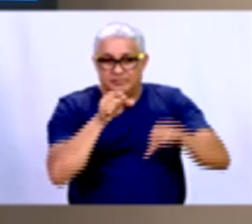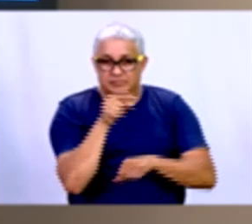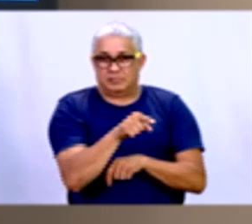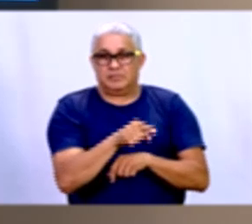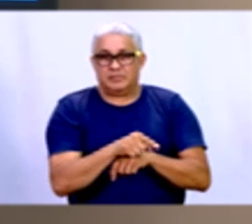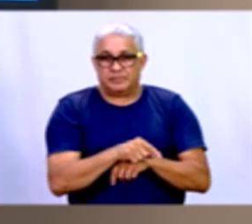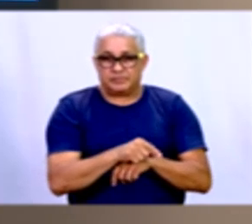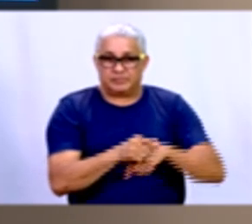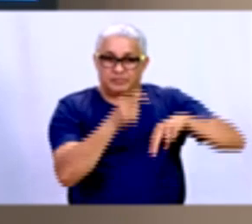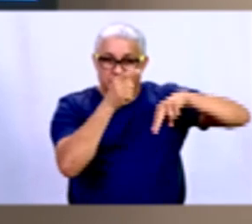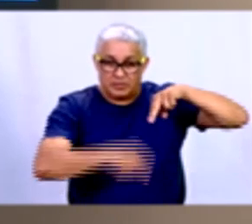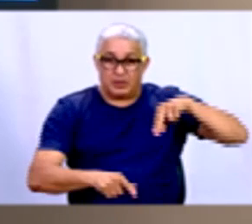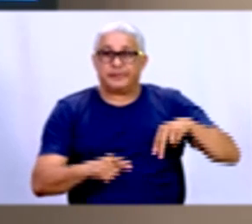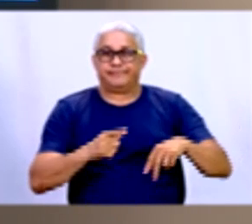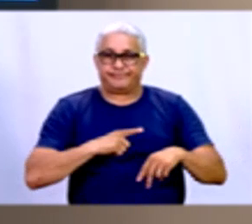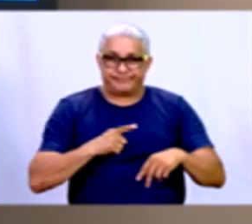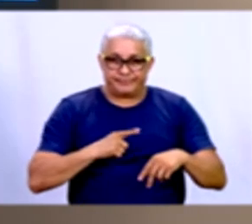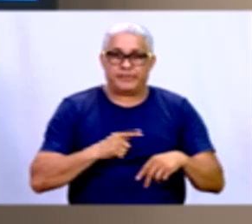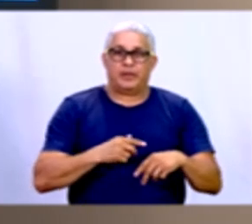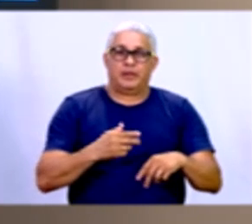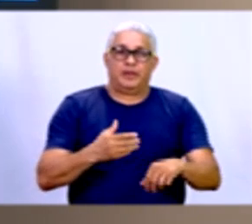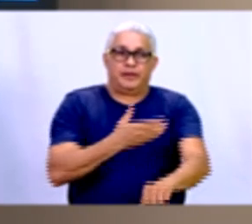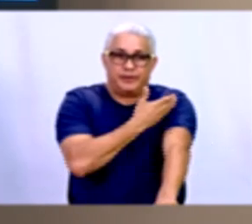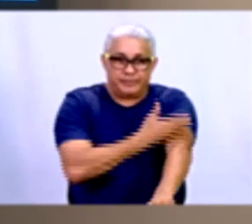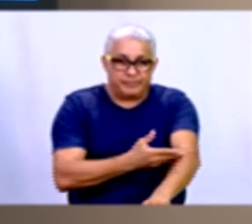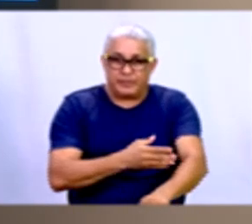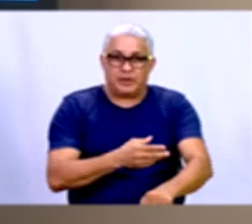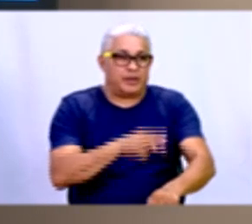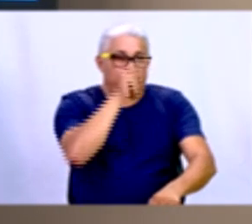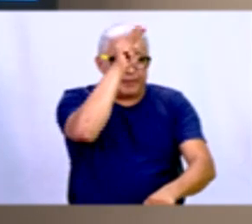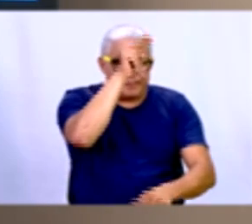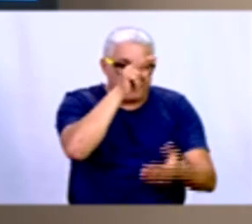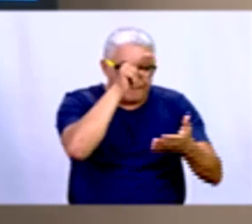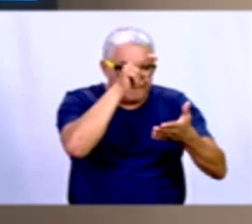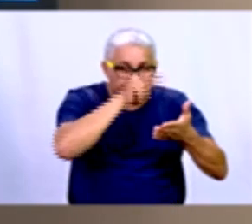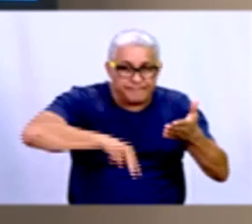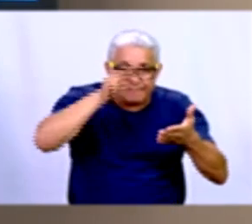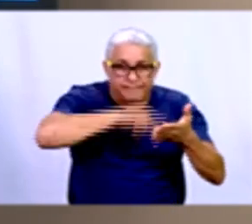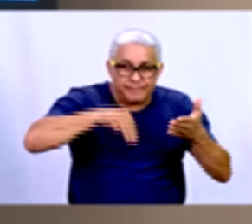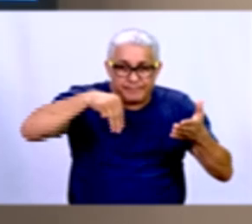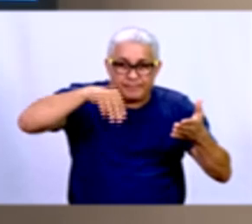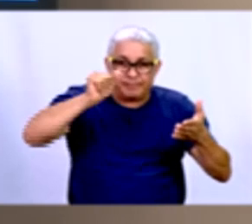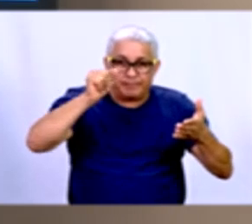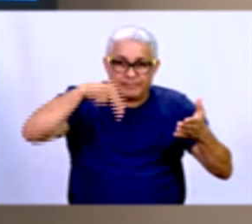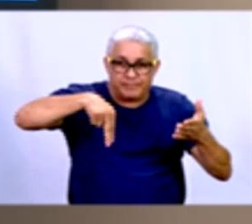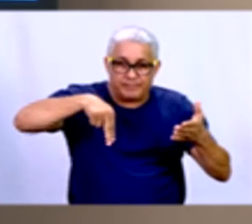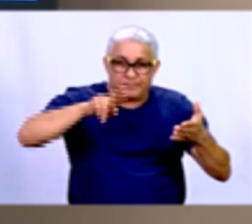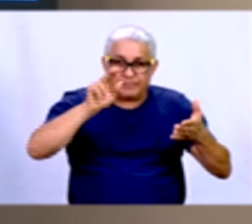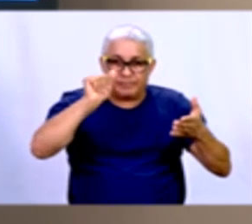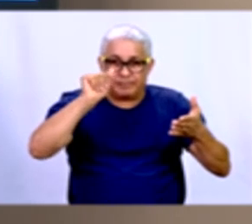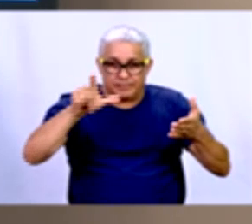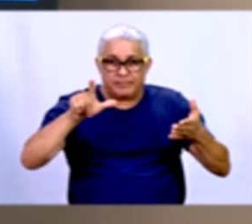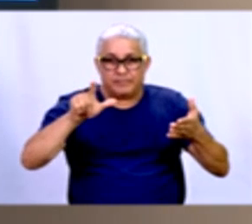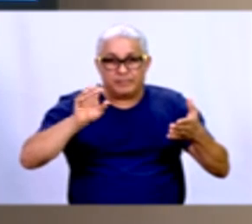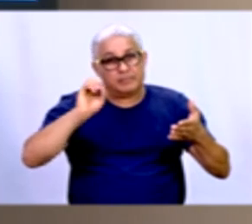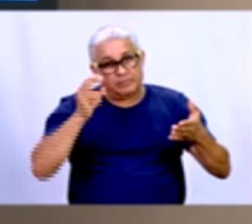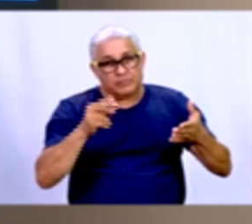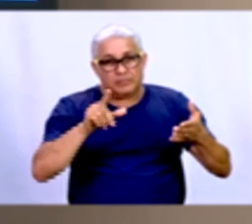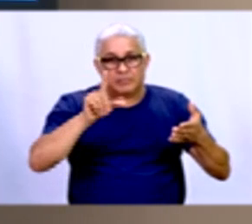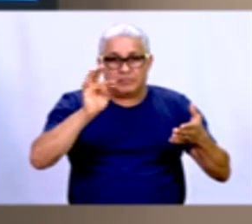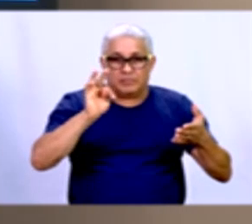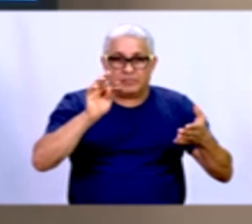o ser humano ele tem a mania de não ler o manual, de não ler tutorial. Ele não quer